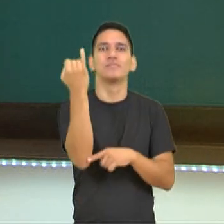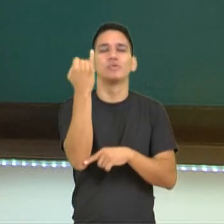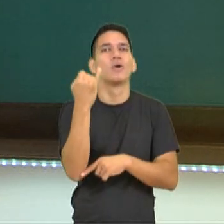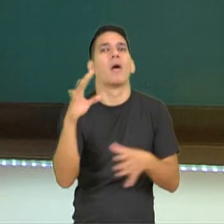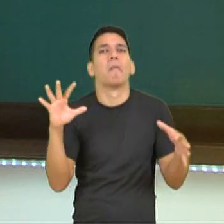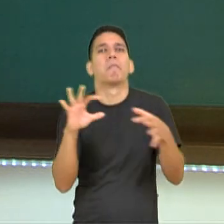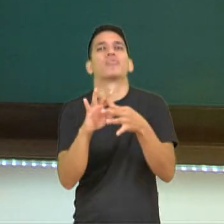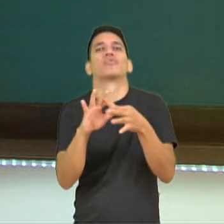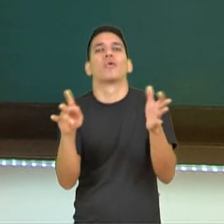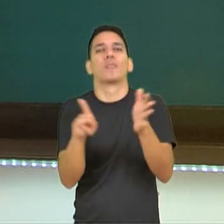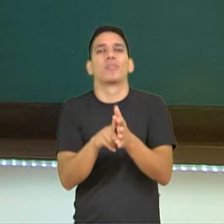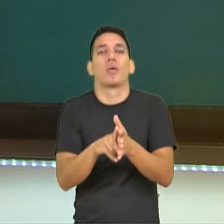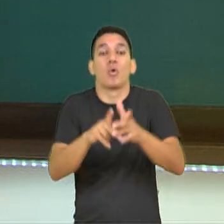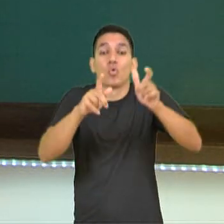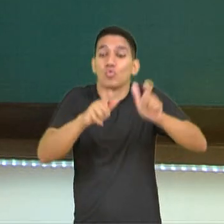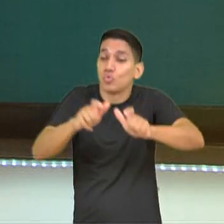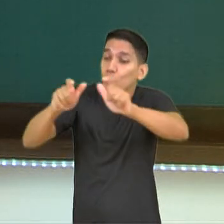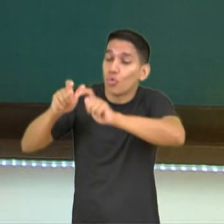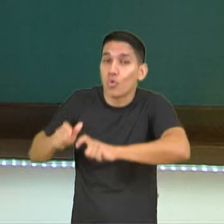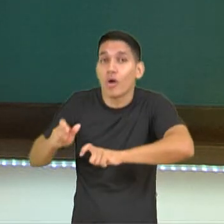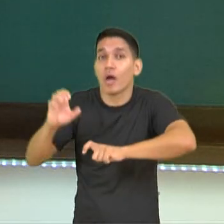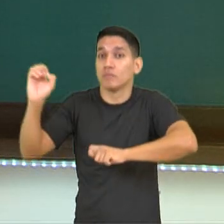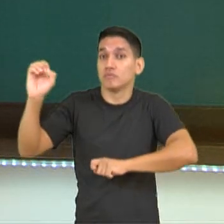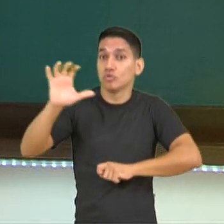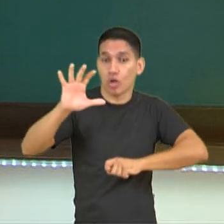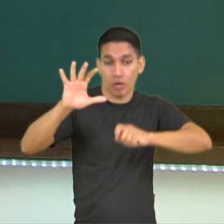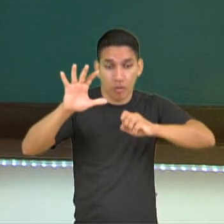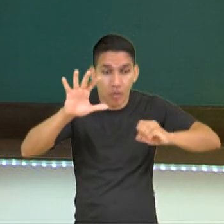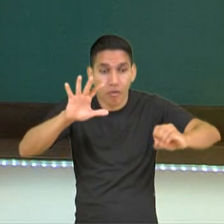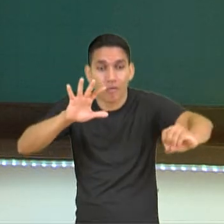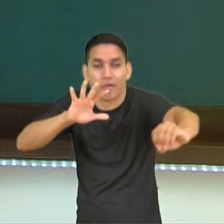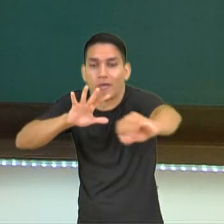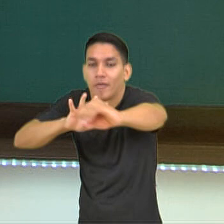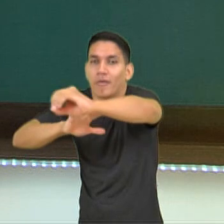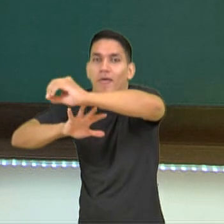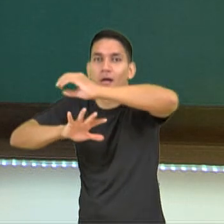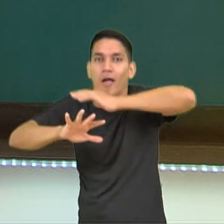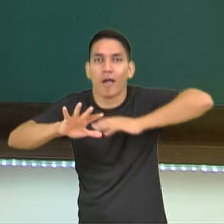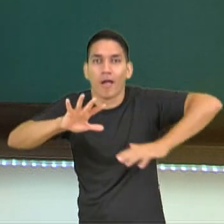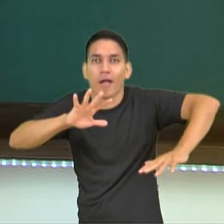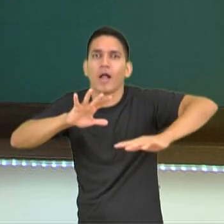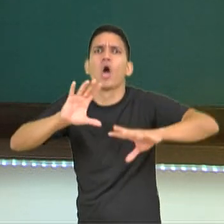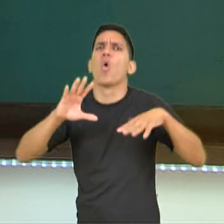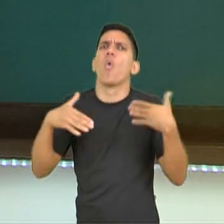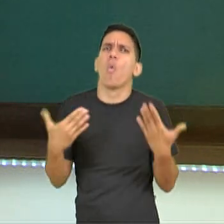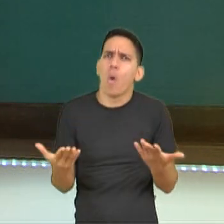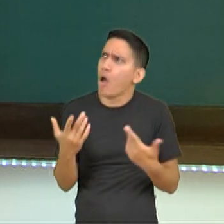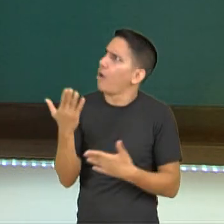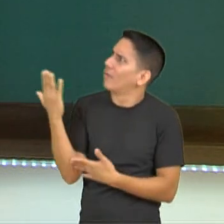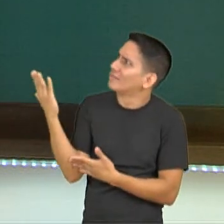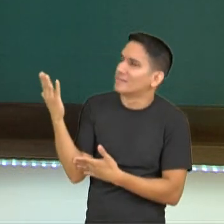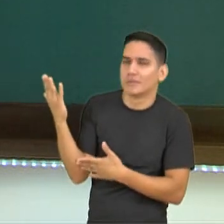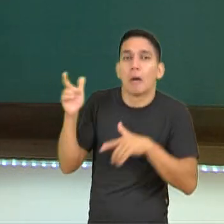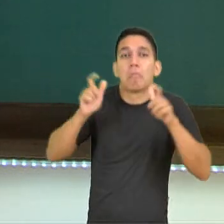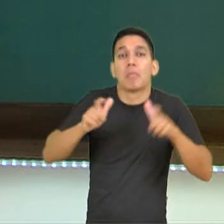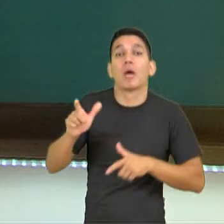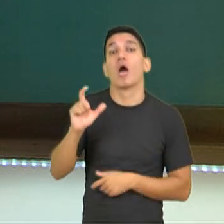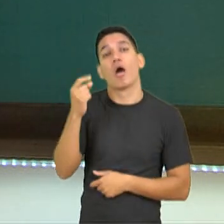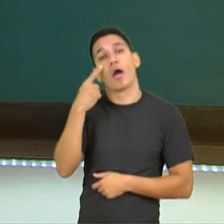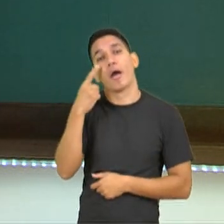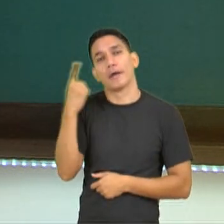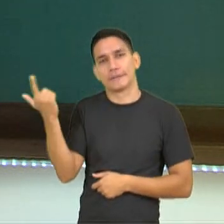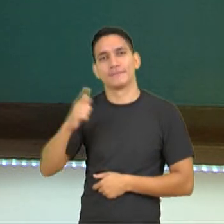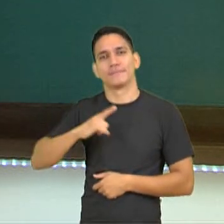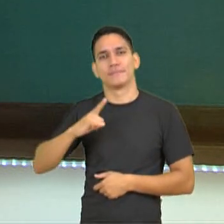a posição que a Terra está no sistema solar. Qual é a posição da Terra? Então, trouxe uma imagem aqui para a